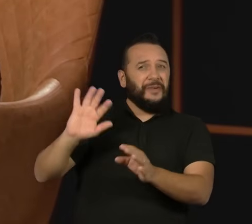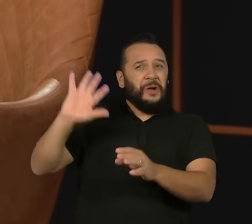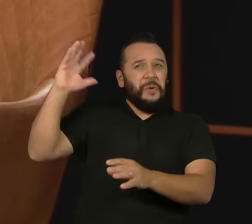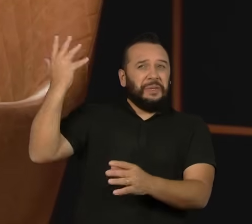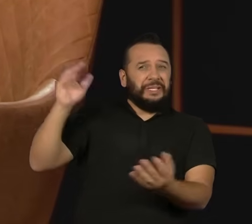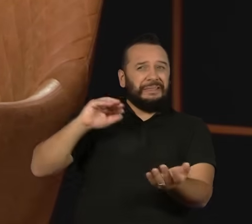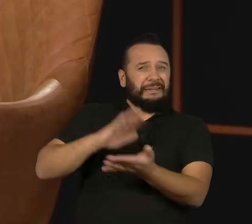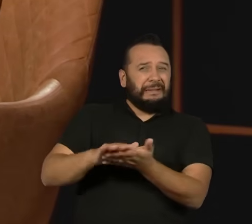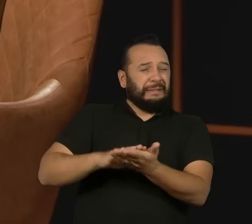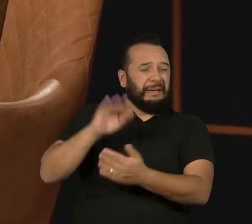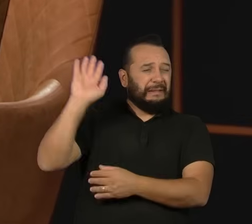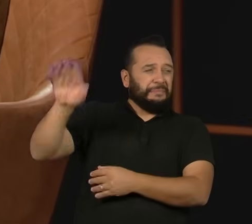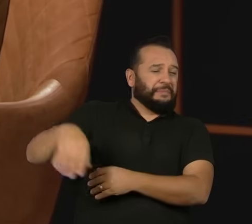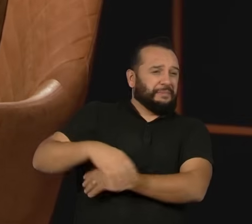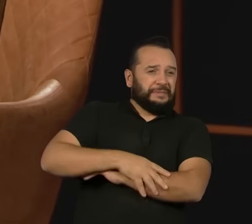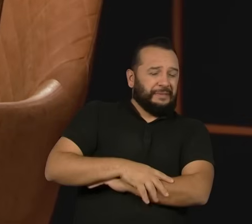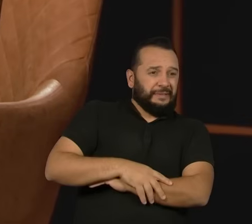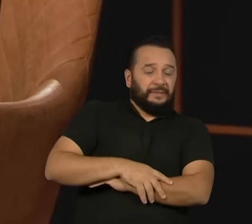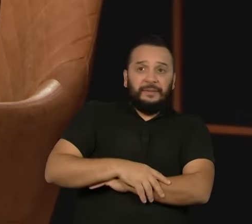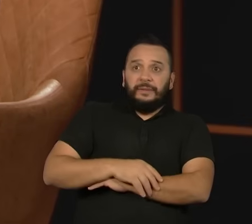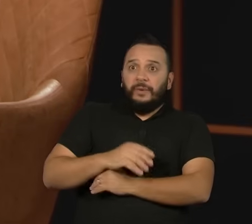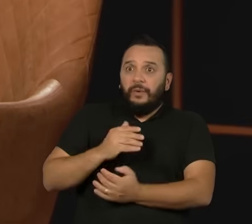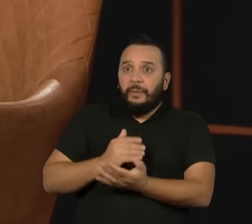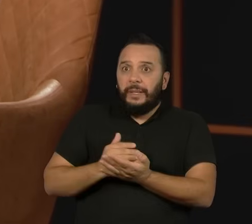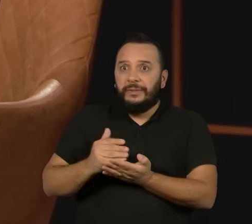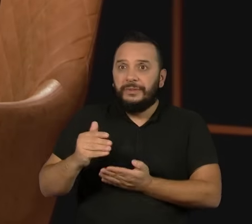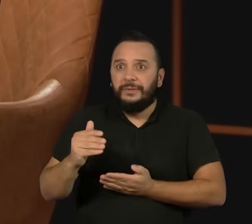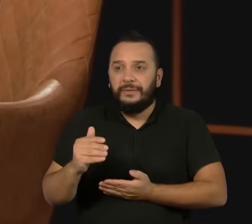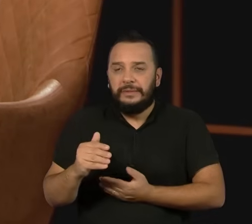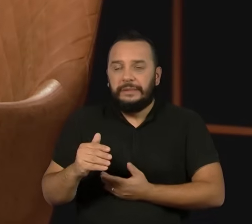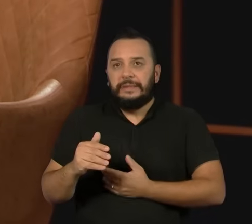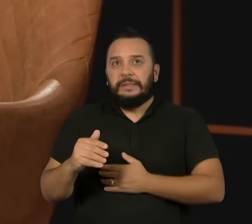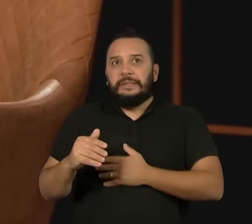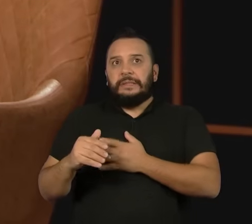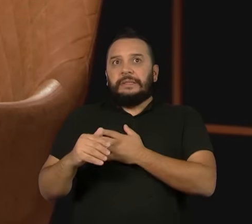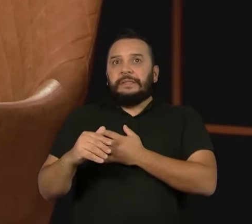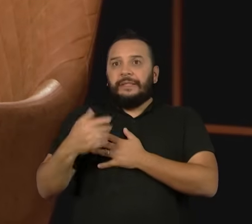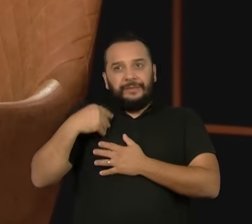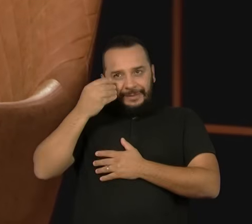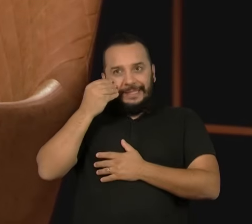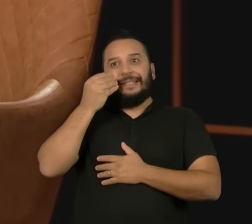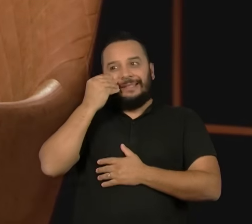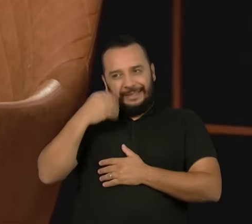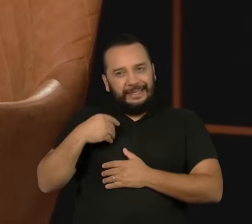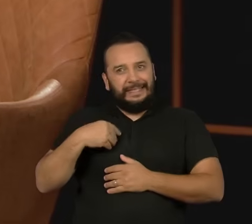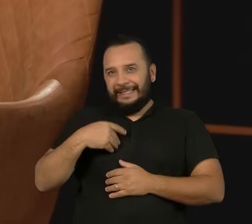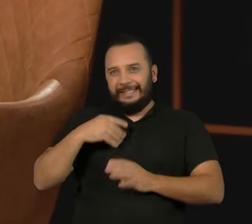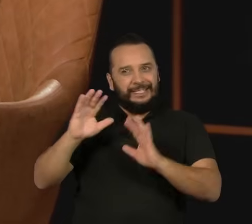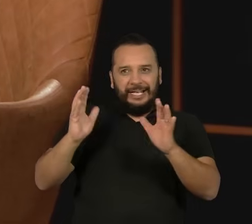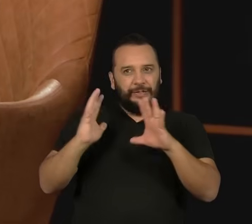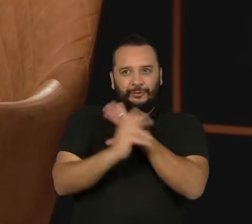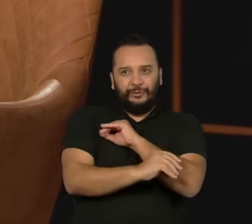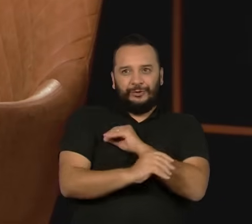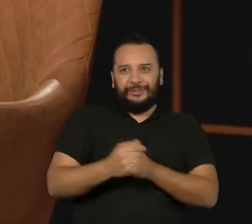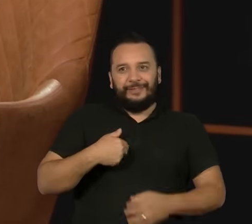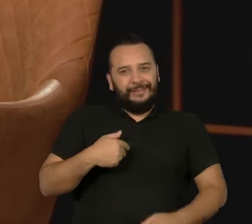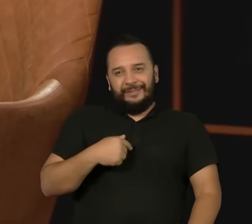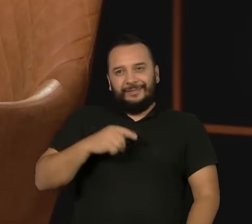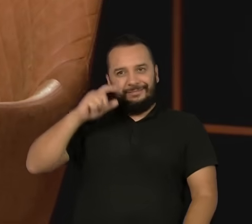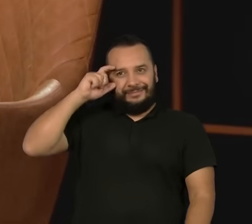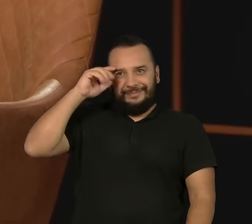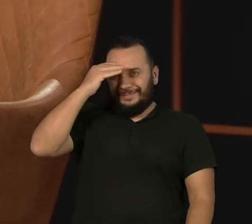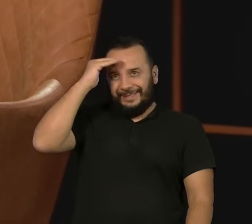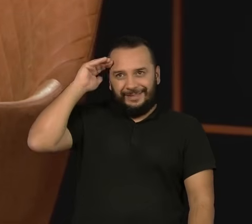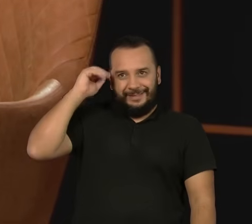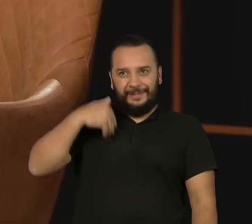vezes não rolam. Não, vai. Mas quando começou a rolar mesmo, eu tentei fugir muitas vezes, morria de medo. Com razão,